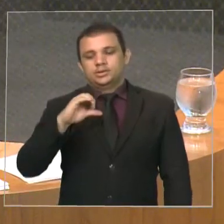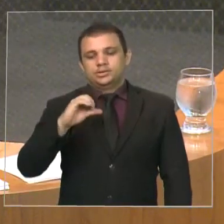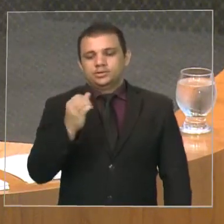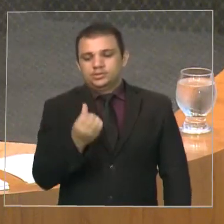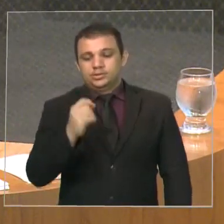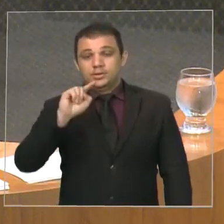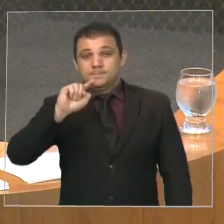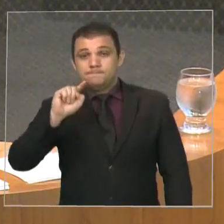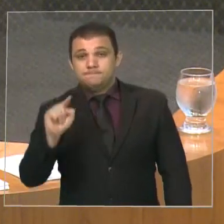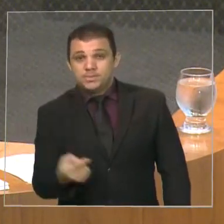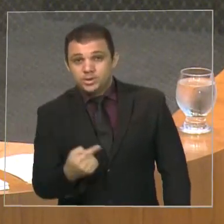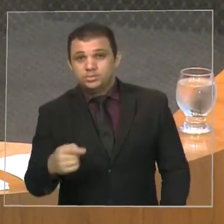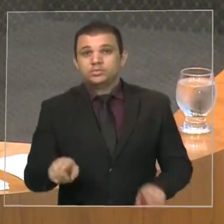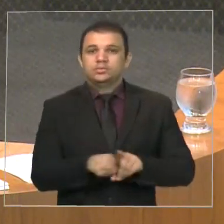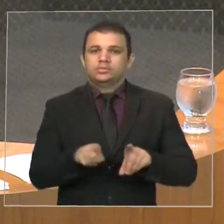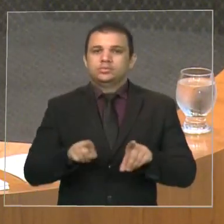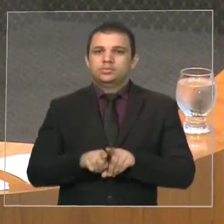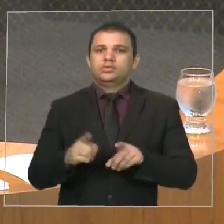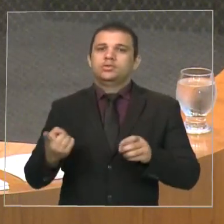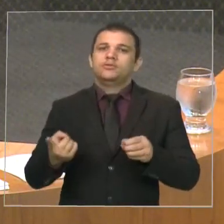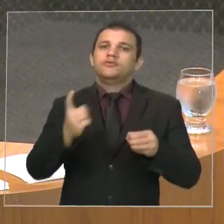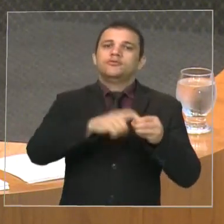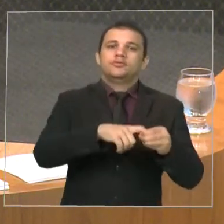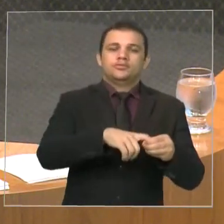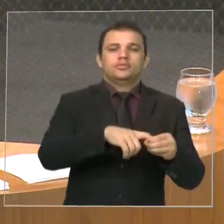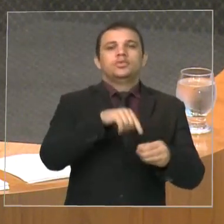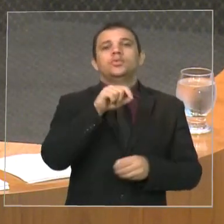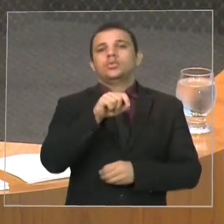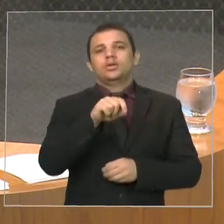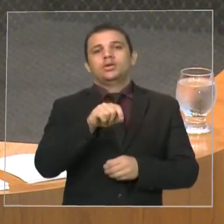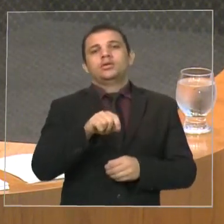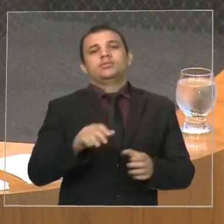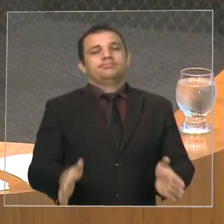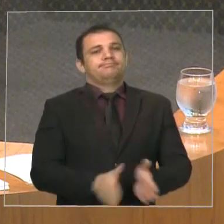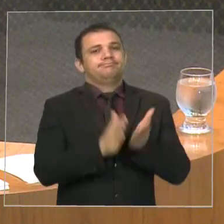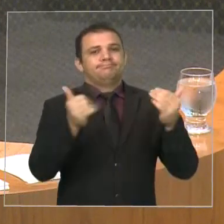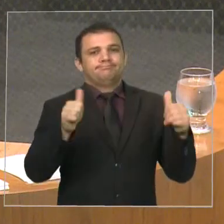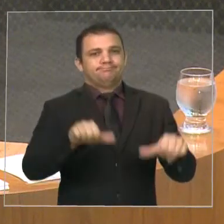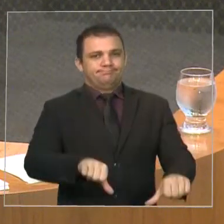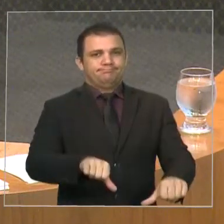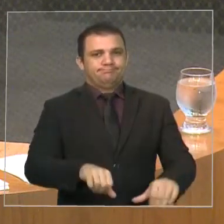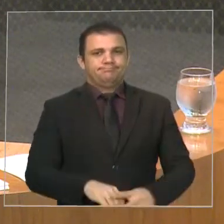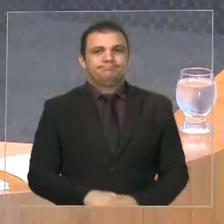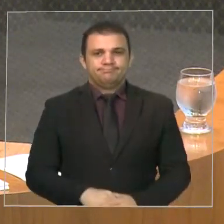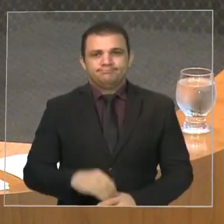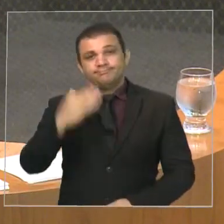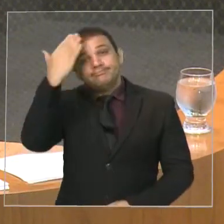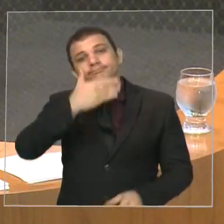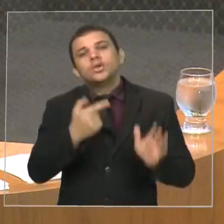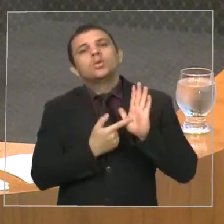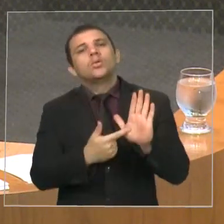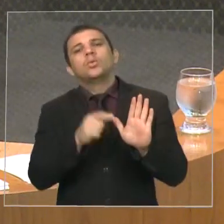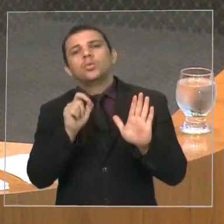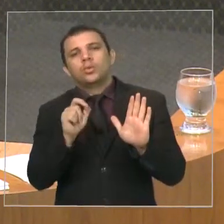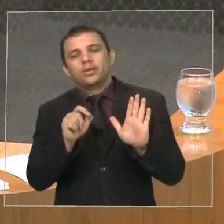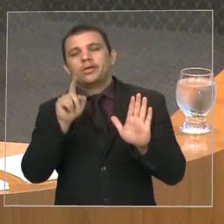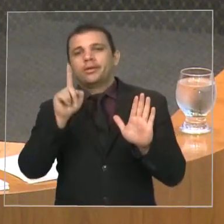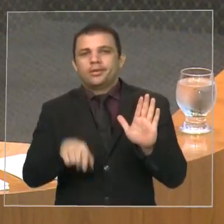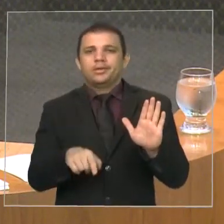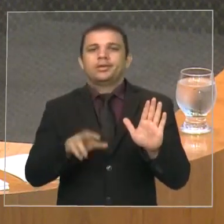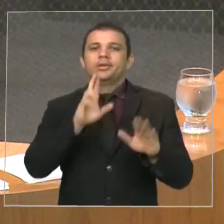396 mil voltaram ao estado da miséria. Esse é o resultado da má